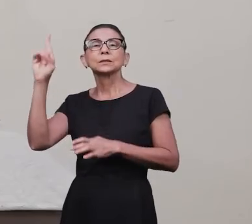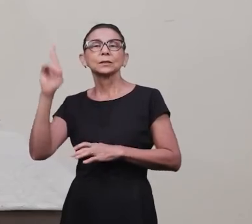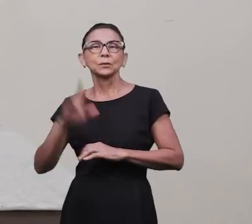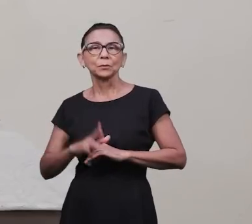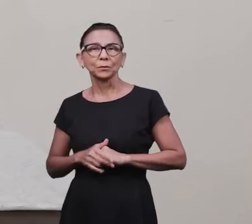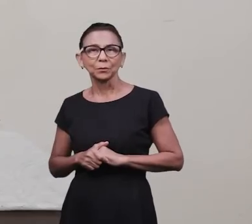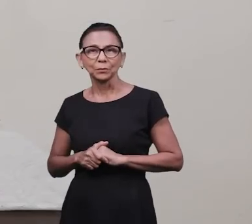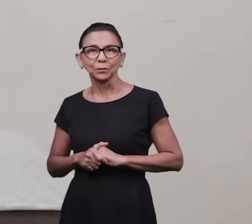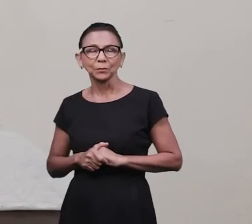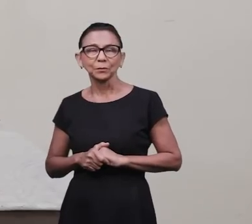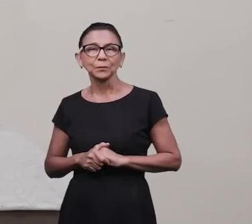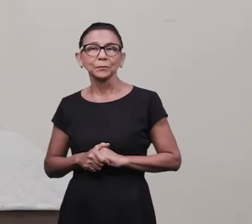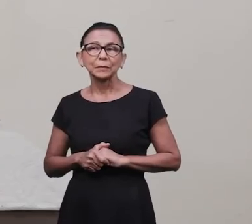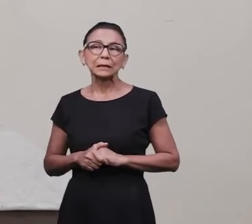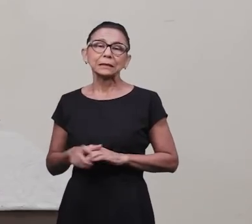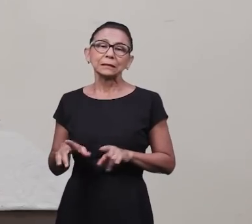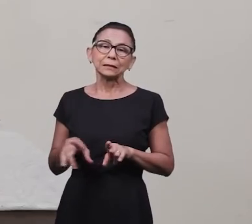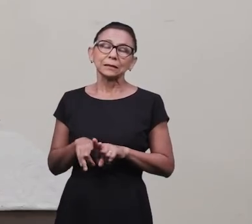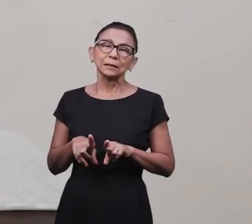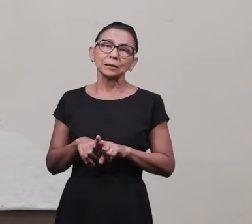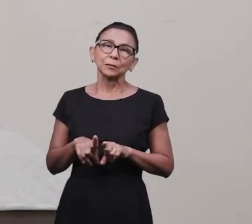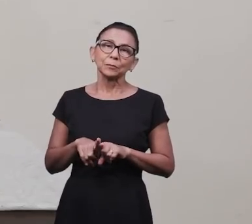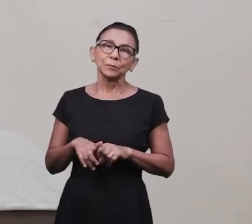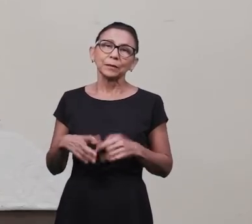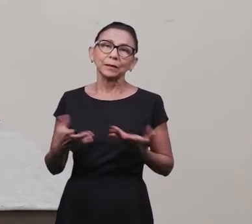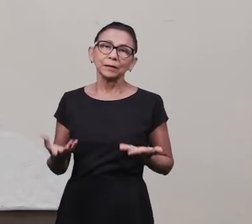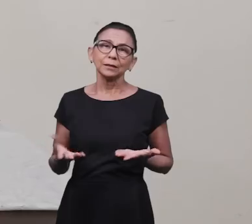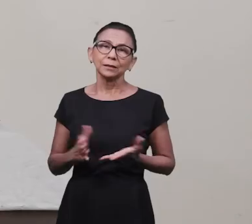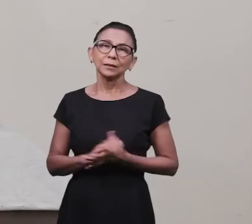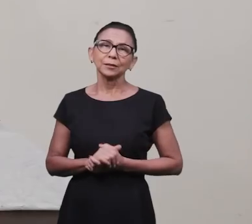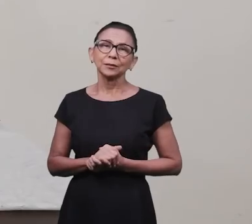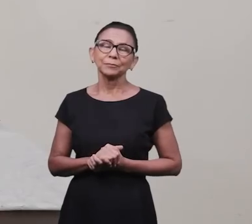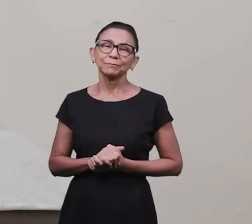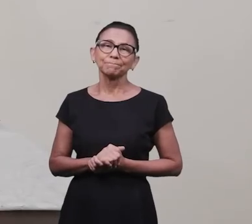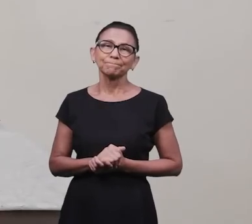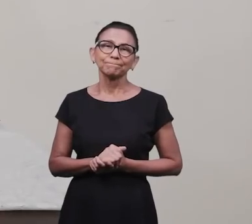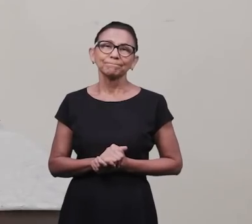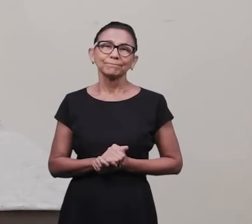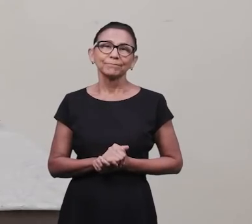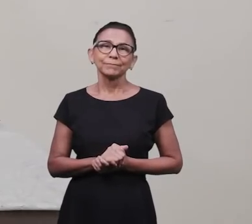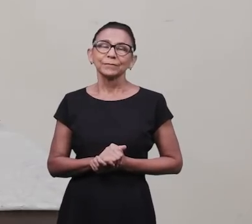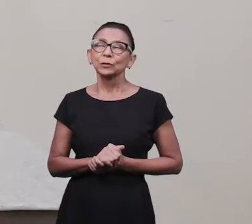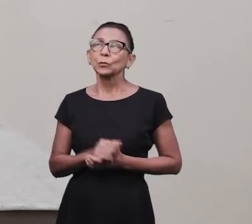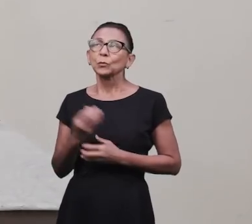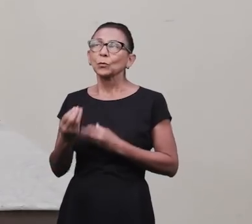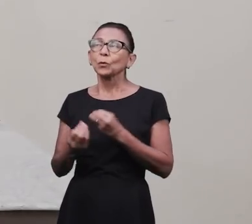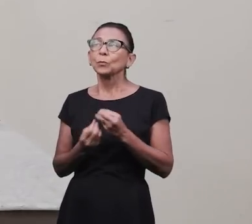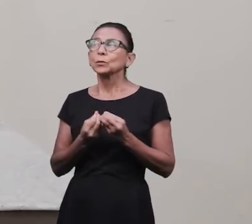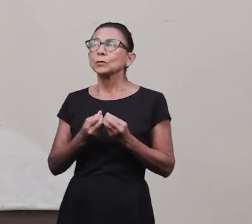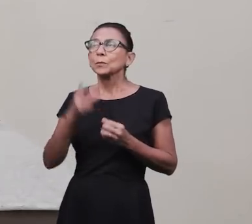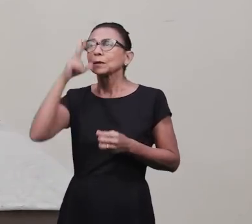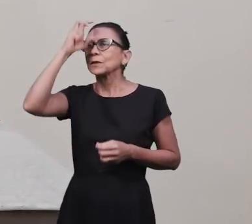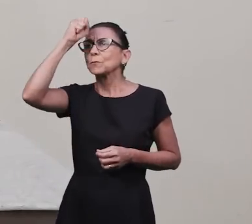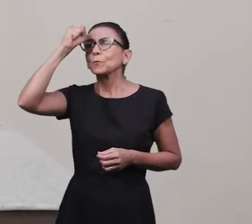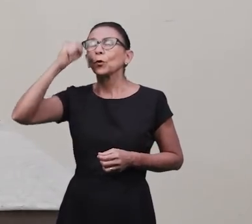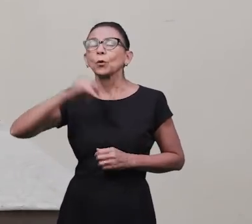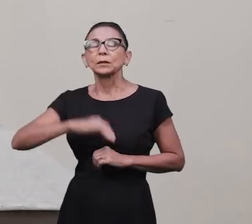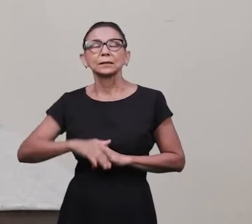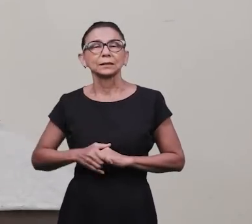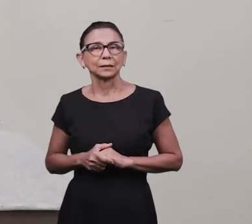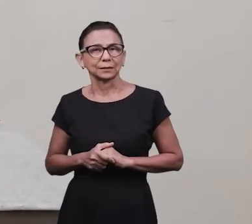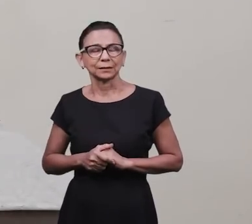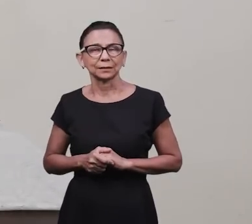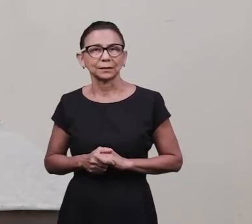vida. São os filhos, né, que estão para vir à luz e ele não há força para os dar à luz.